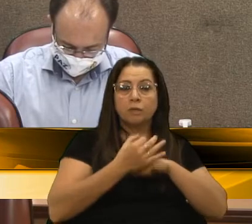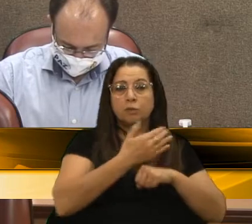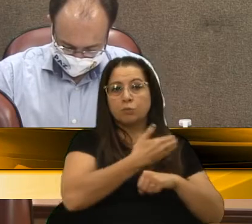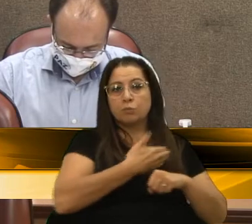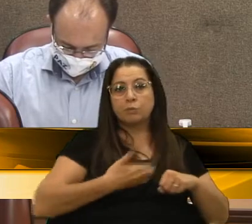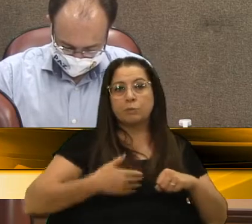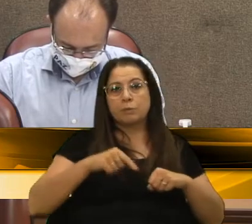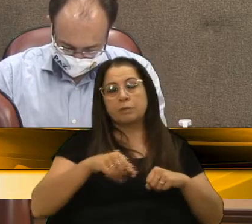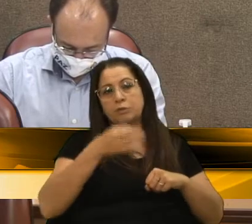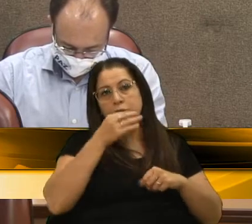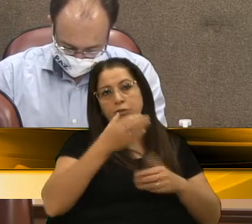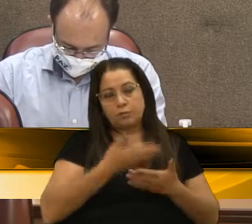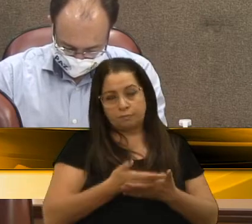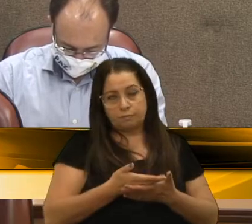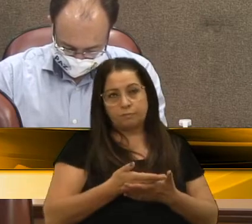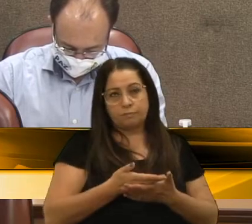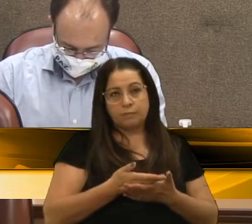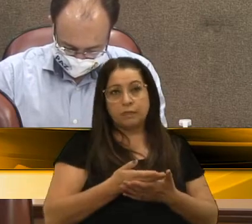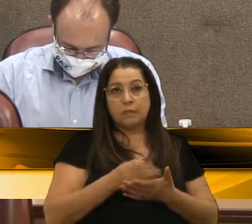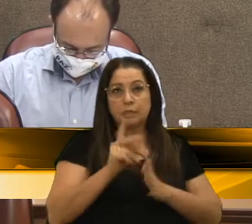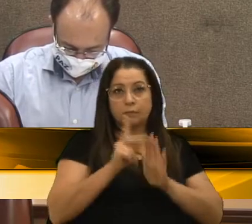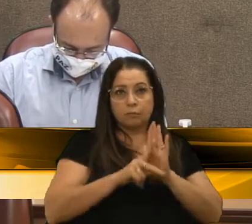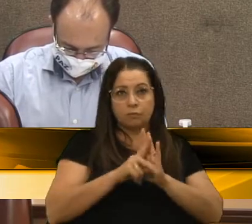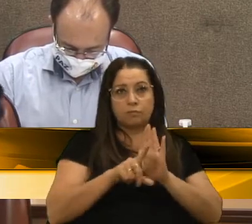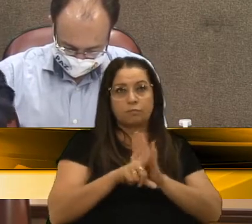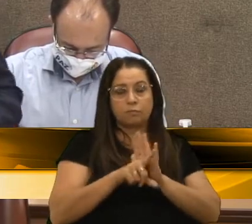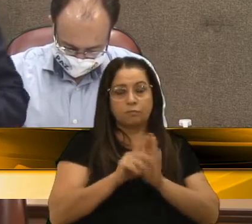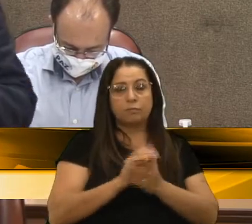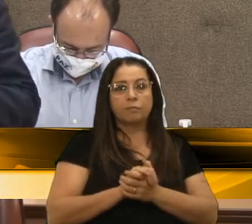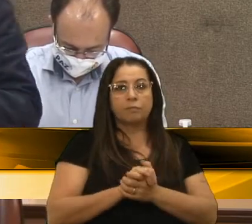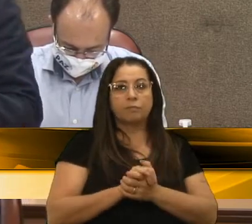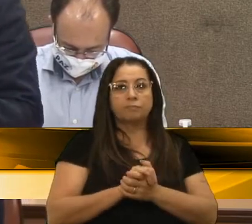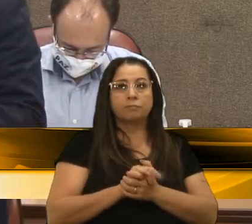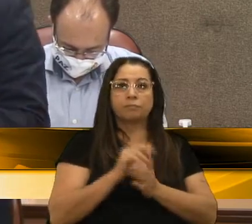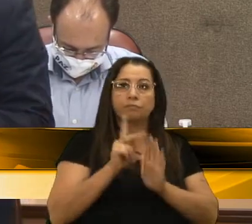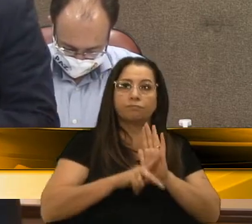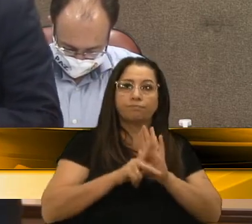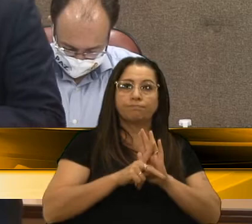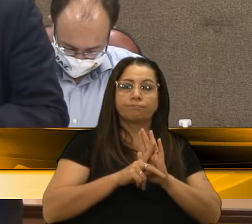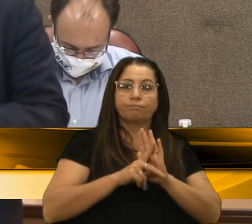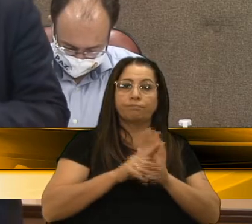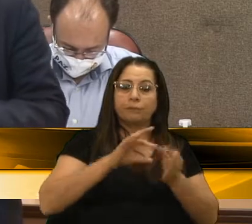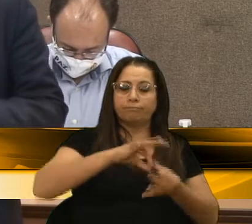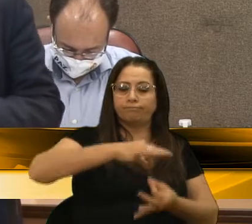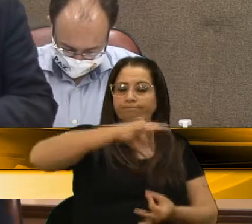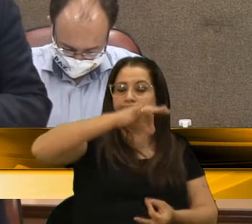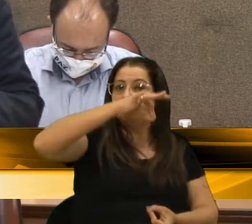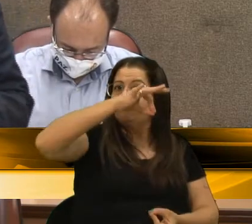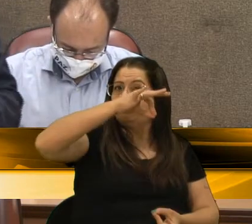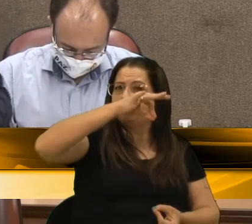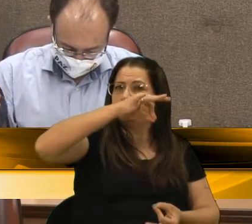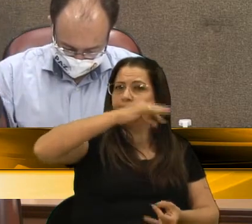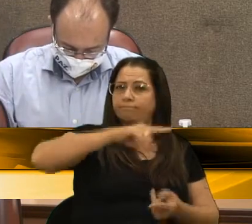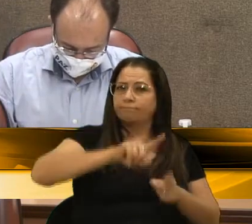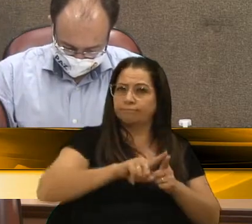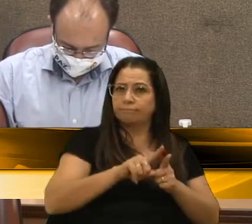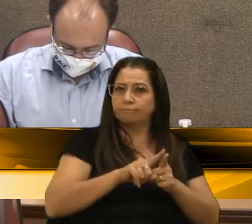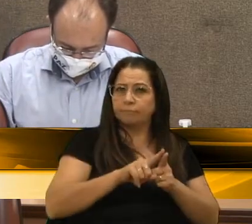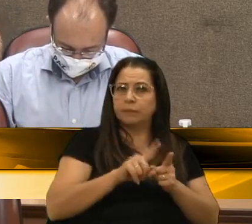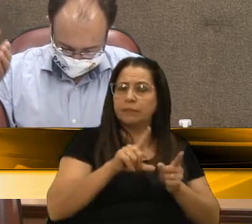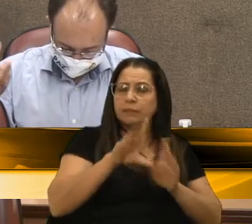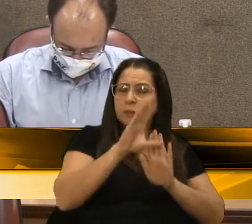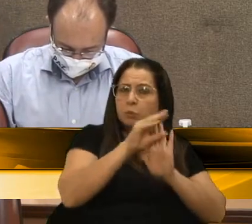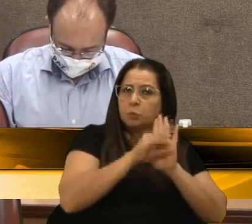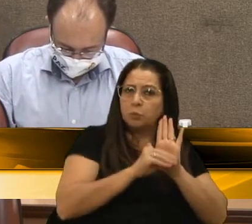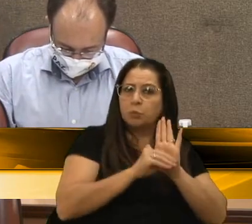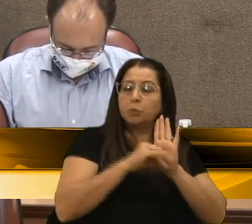Sul. E esse projeto de lei, nobres pares, é um projeto extenso, é um projeto realmente que tem um conteúdo